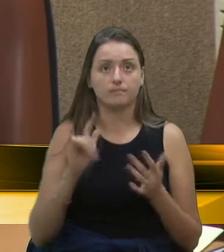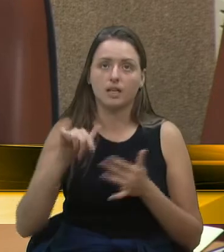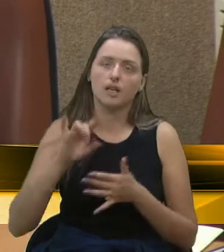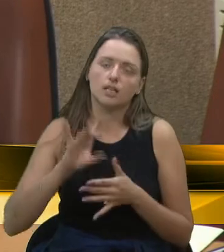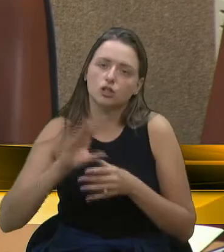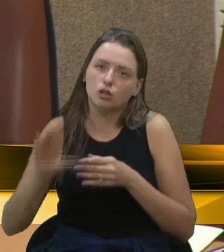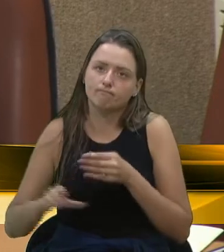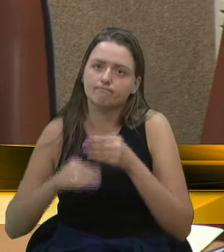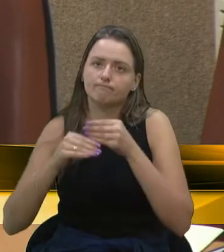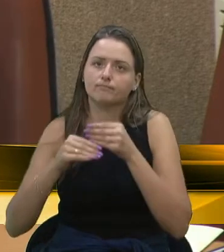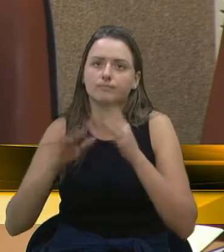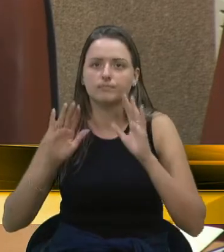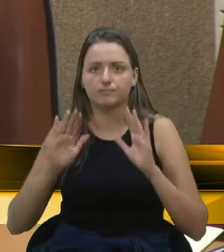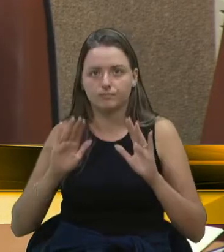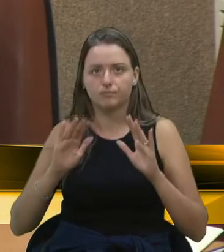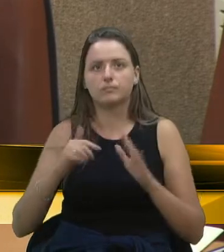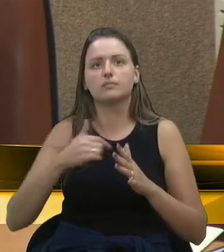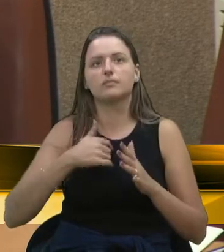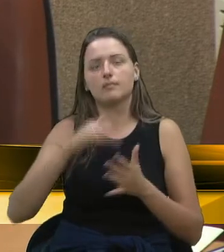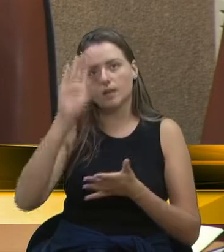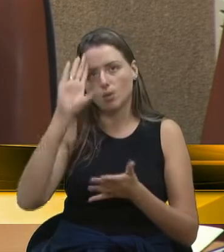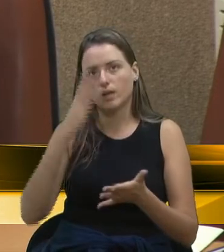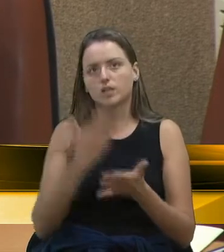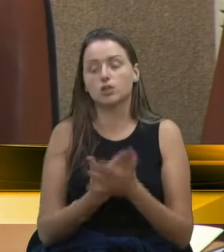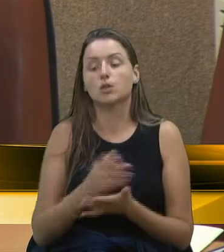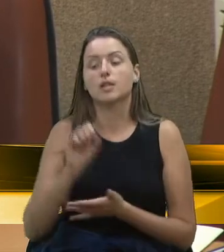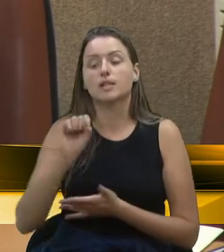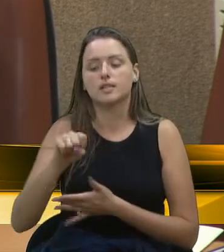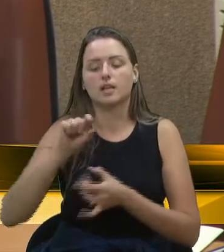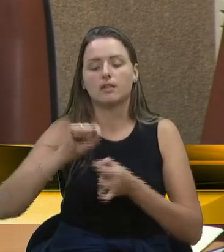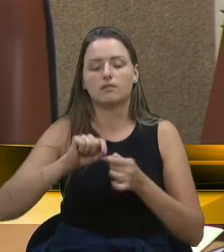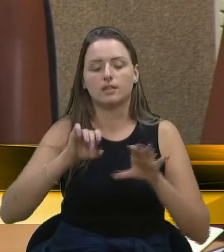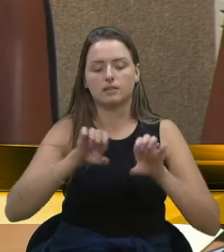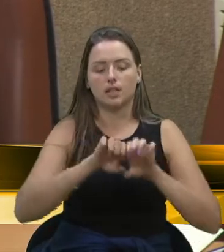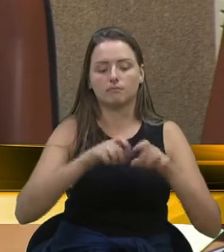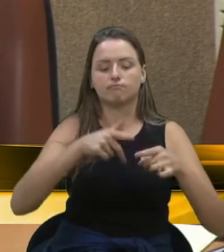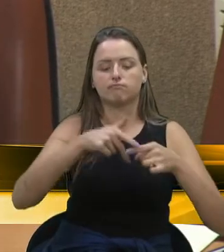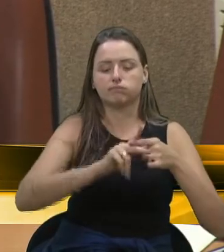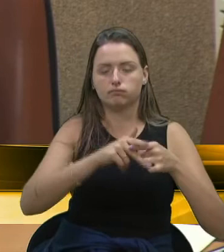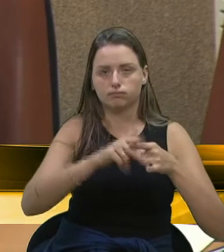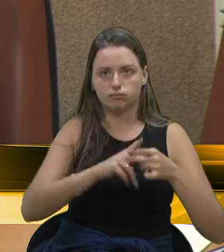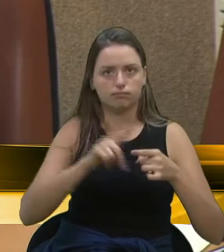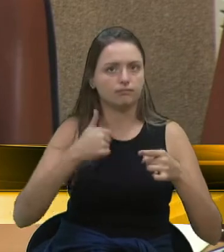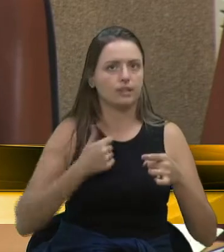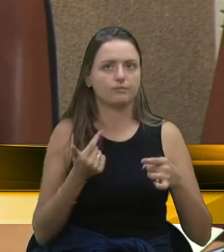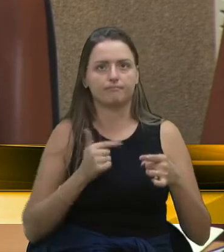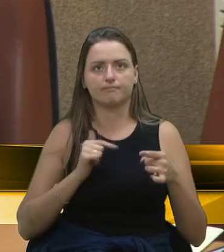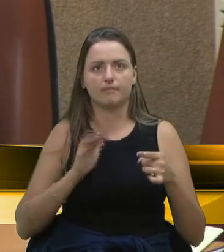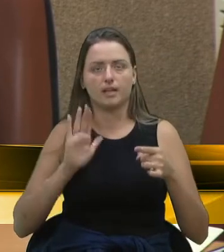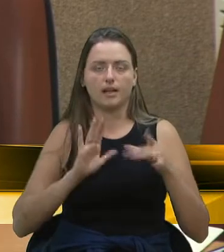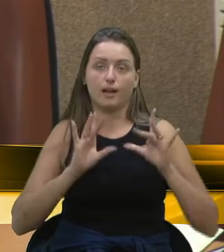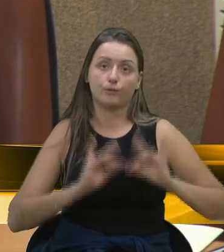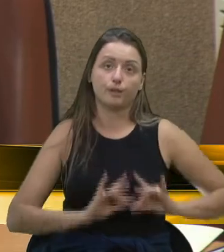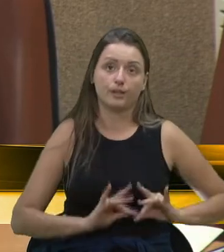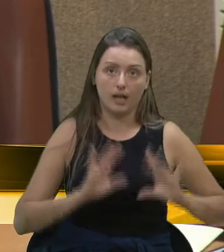fazer essa colocação. Devem sim ser feitas essas reestruturações, não temos que entrar no detalhe, né?